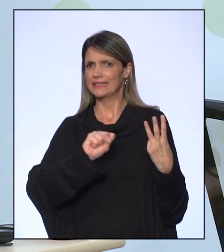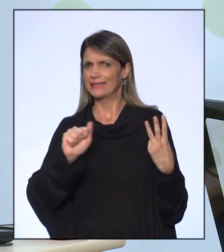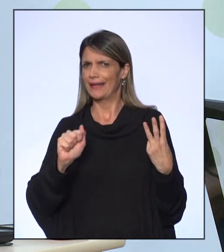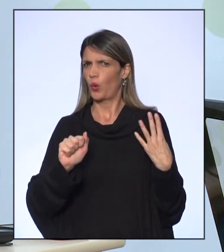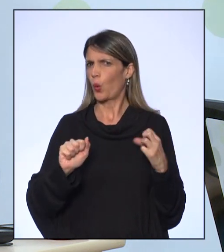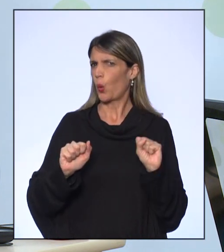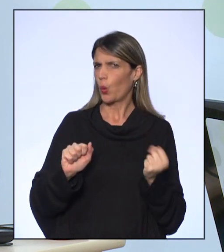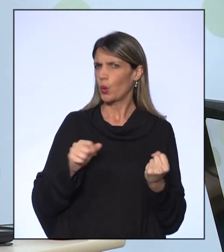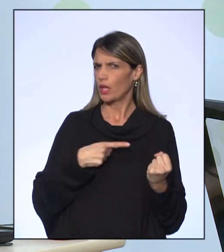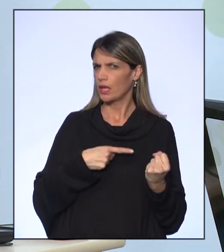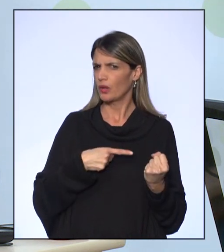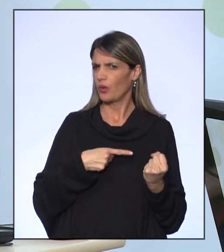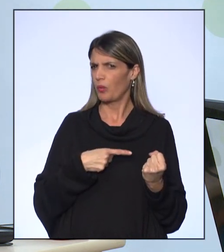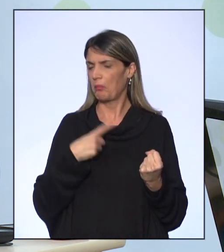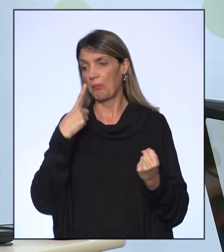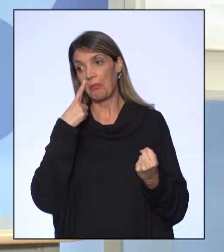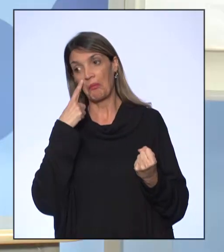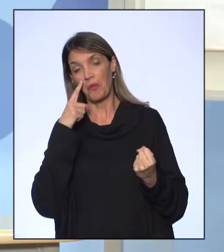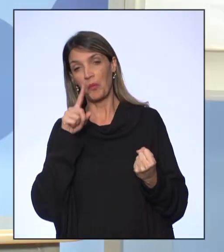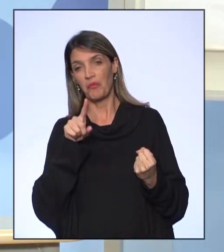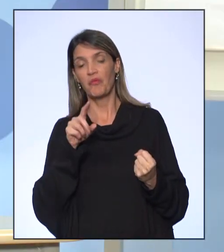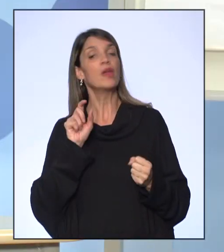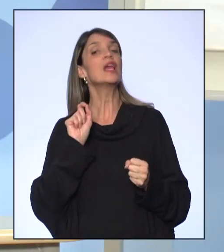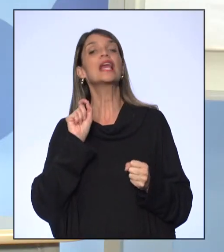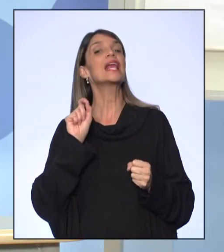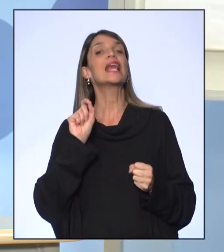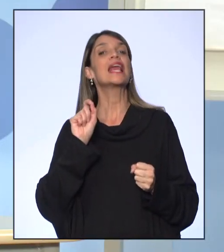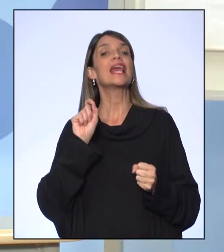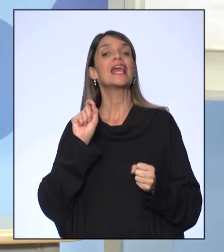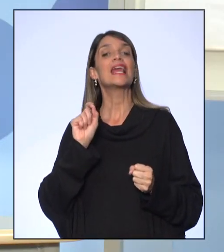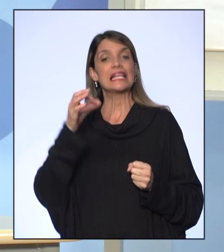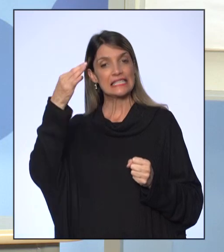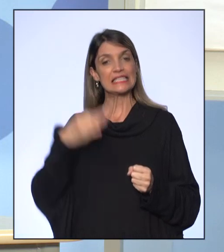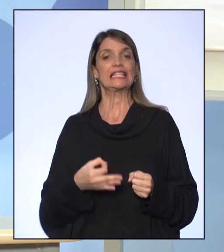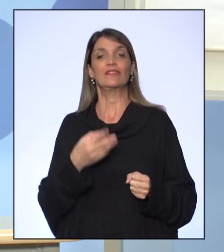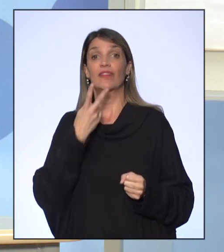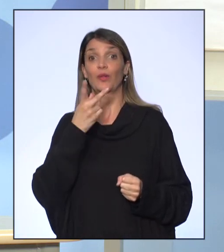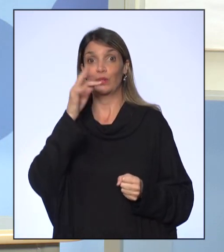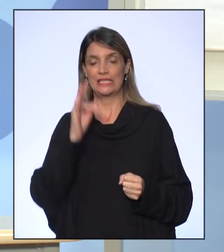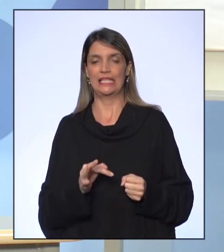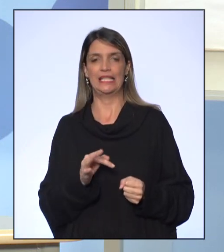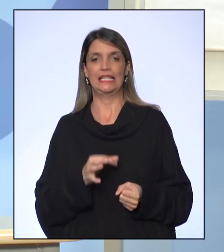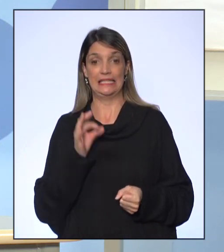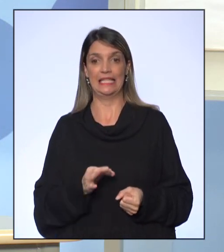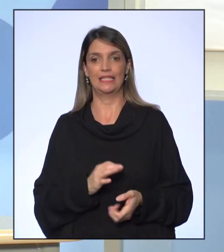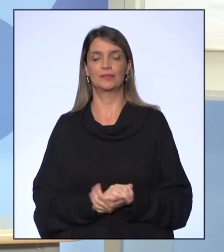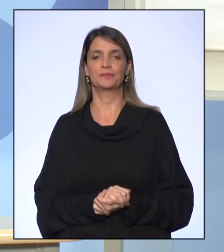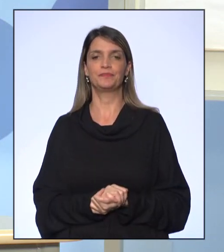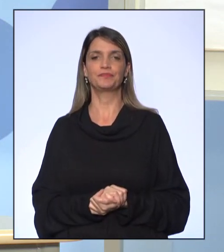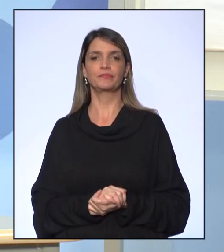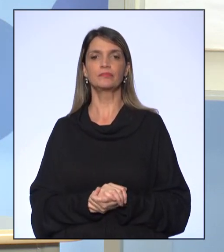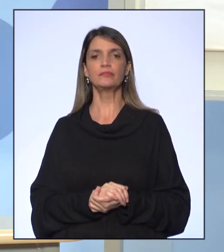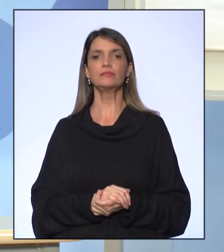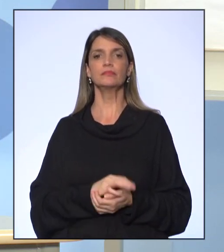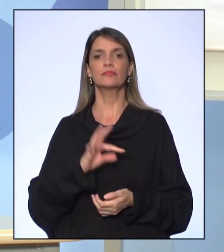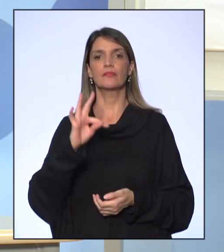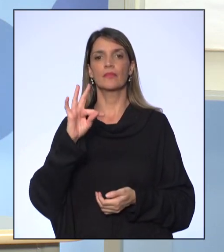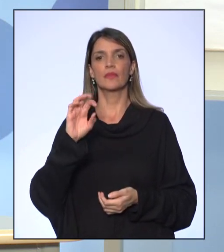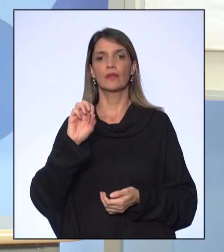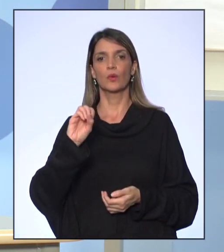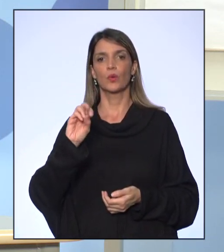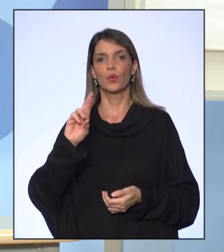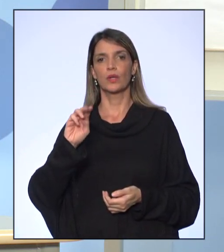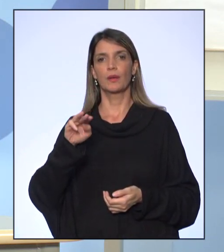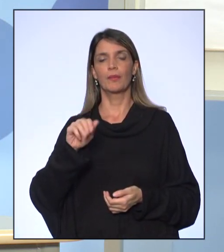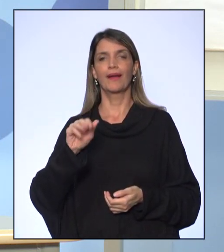quem será que acertou o exercício? Então, para essa resolução, como muitos perguntaram aí, o teorema de Tales é a proporção entre